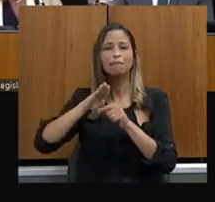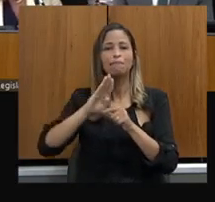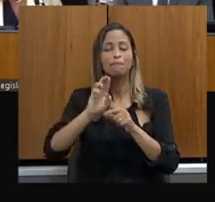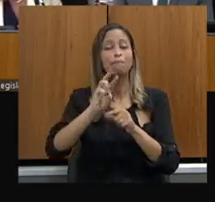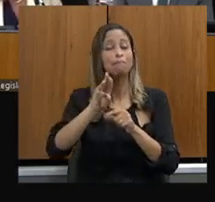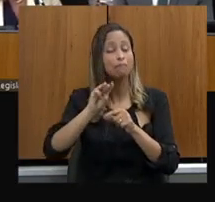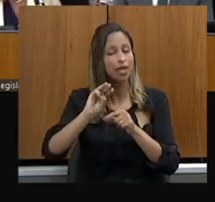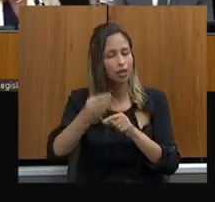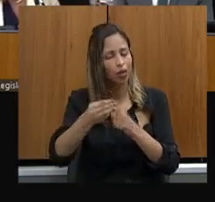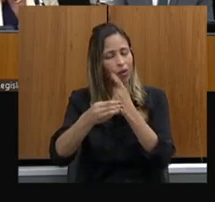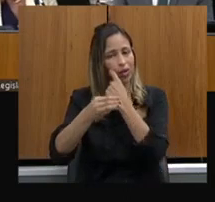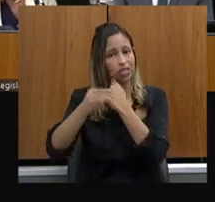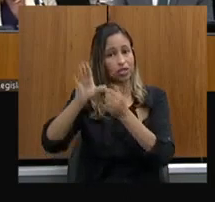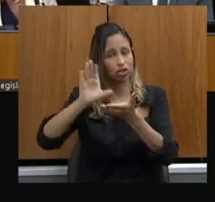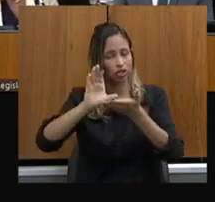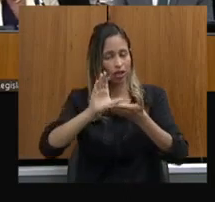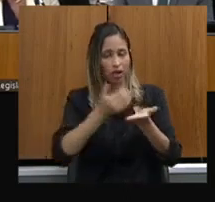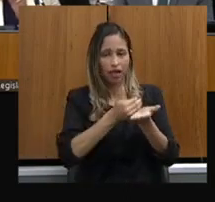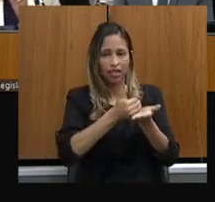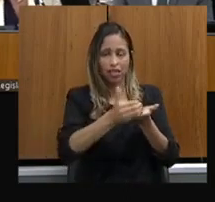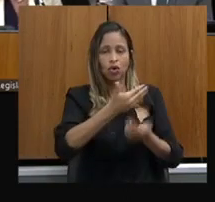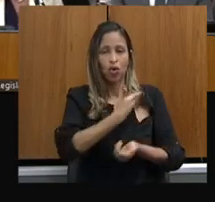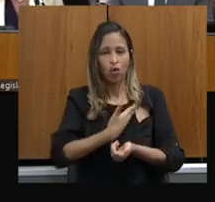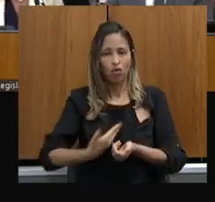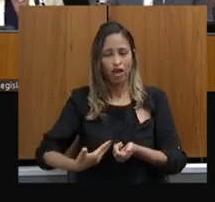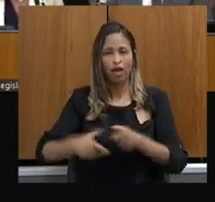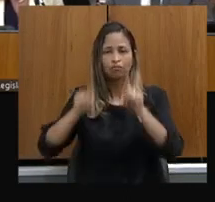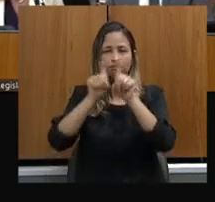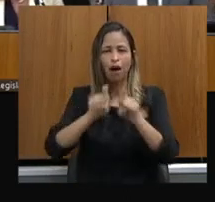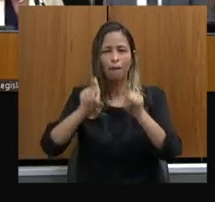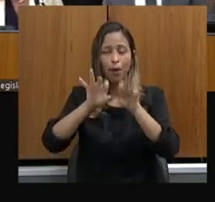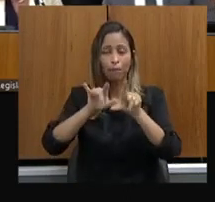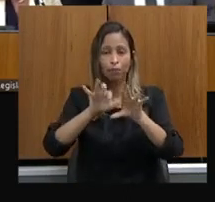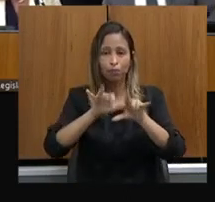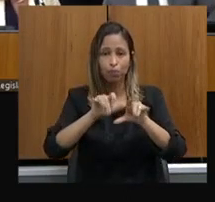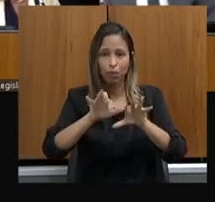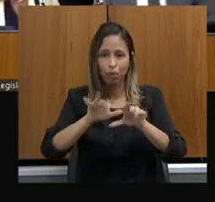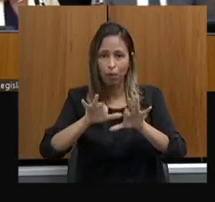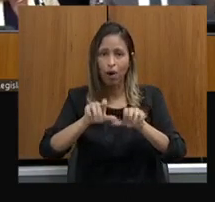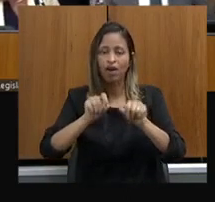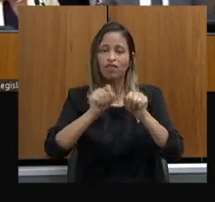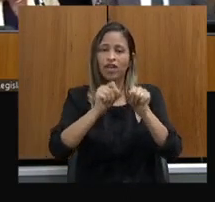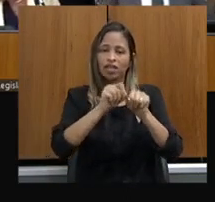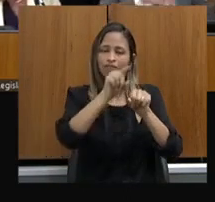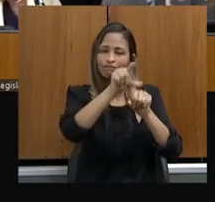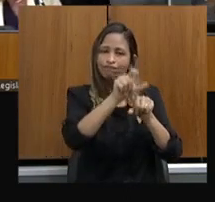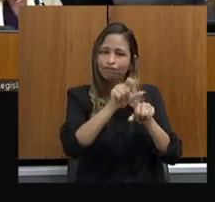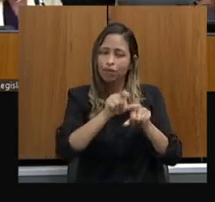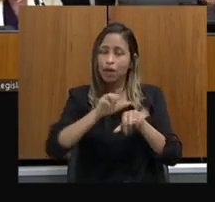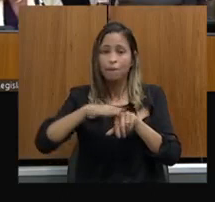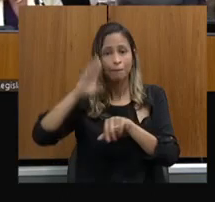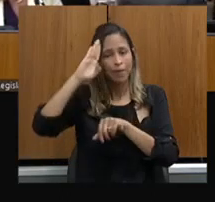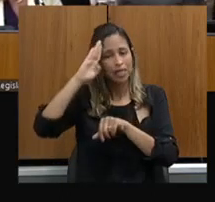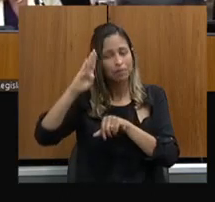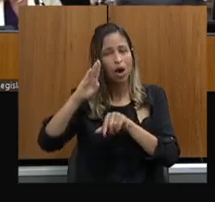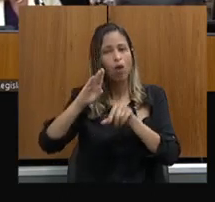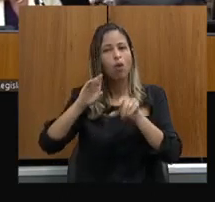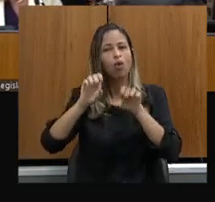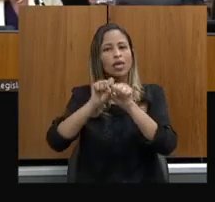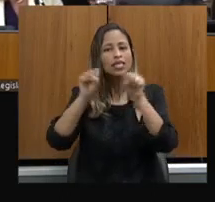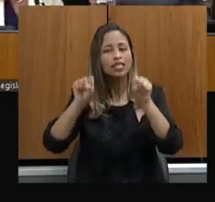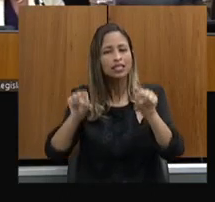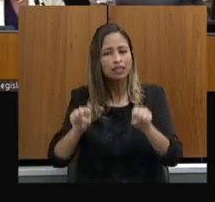BNDES que foram destinados a iniciativas de governo digital e tem sido aplicados em diversos sistemas sobretudo no sistemas